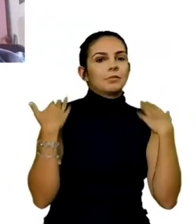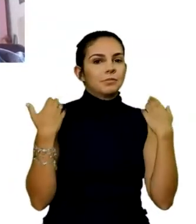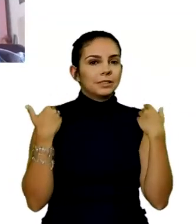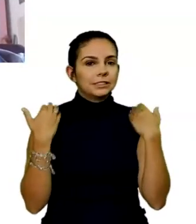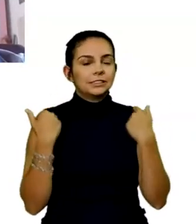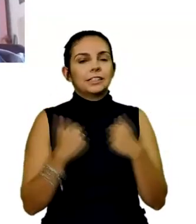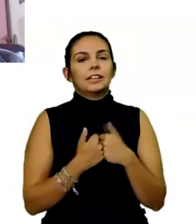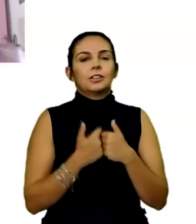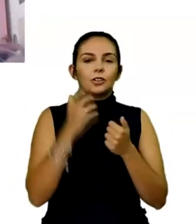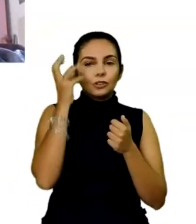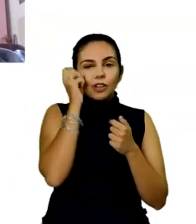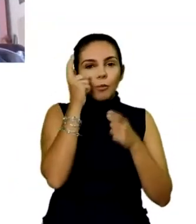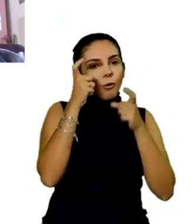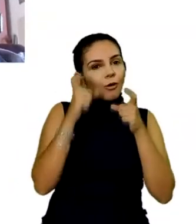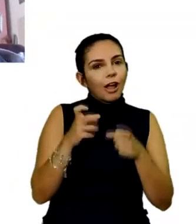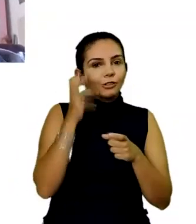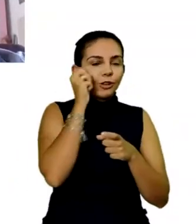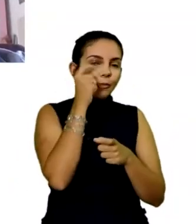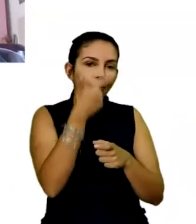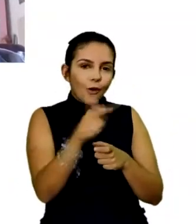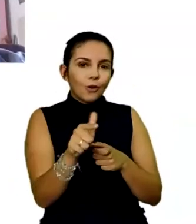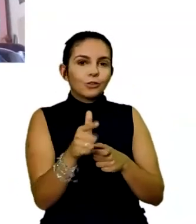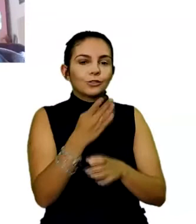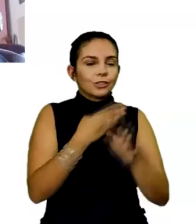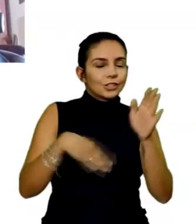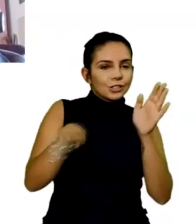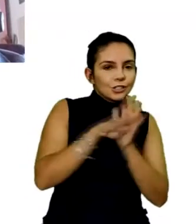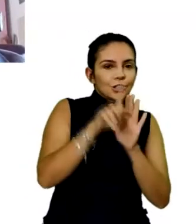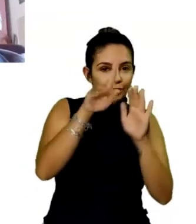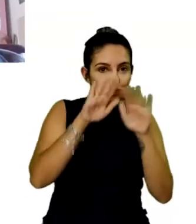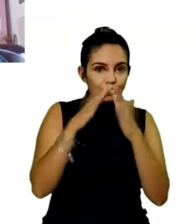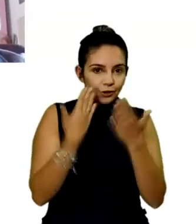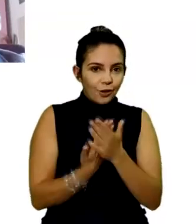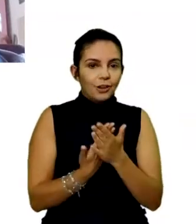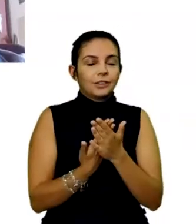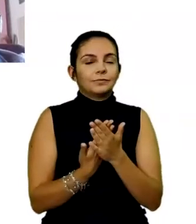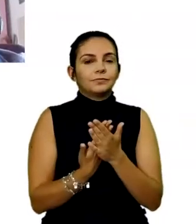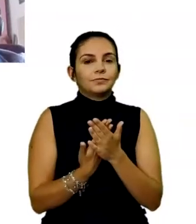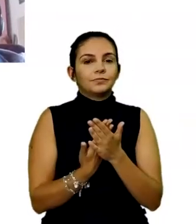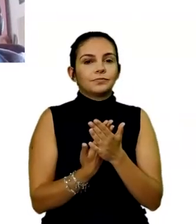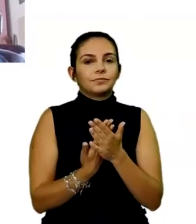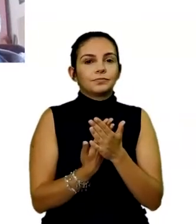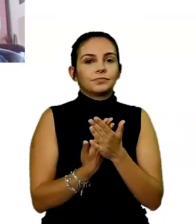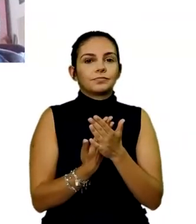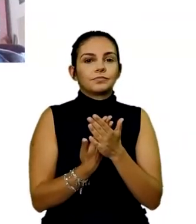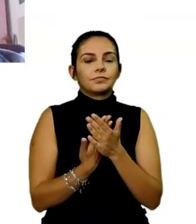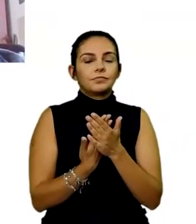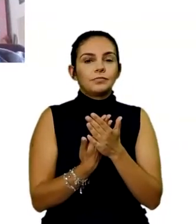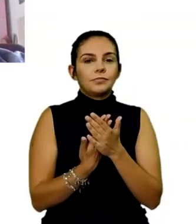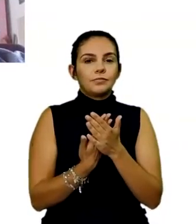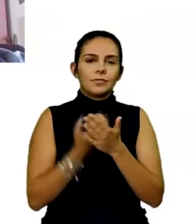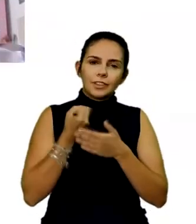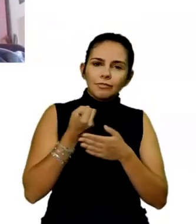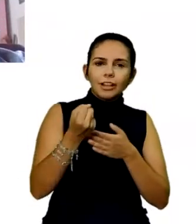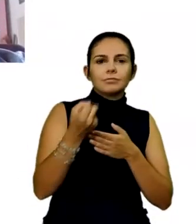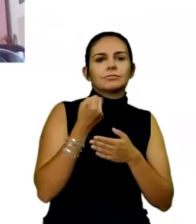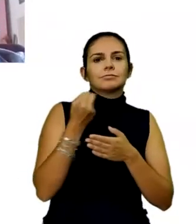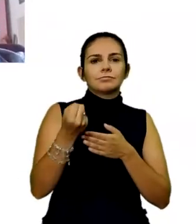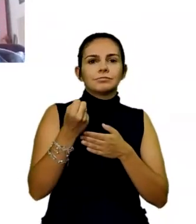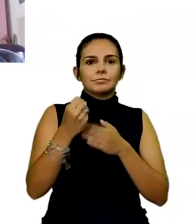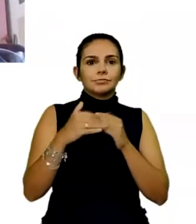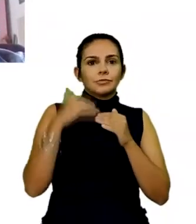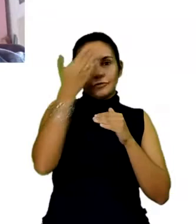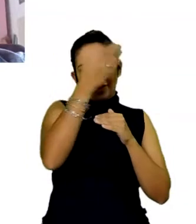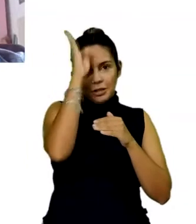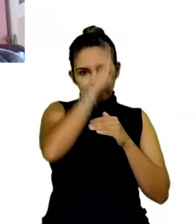carro, passeando, dorme num lugar, dorme no outro e tal, e chega lá no colégio. Então, e as